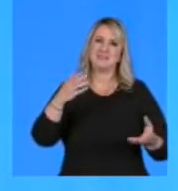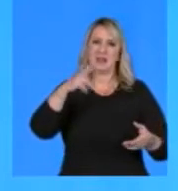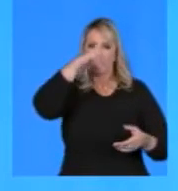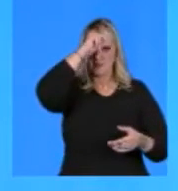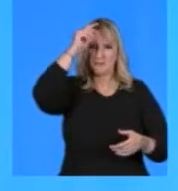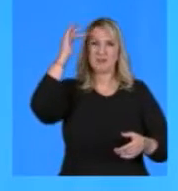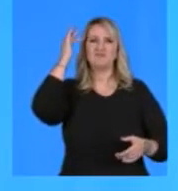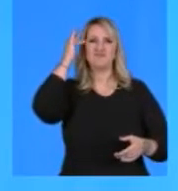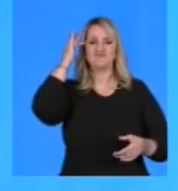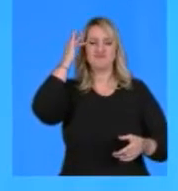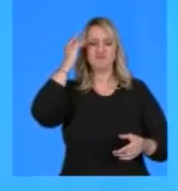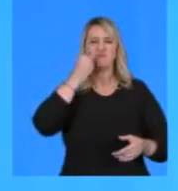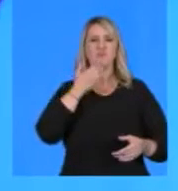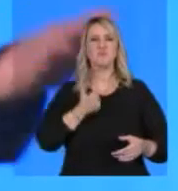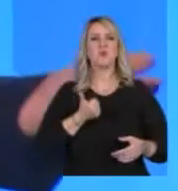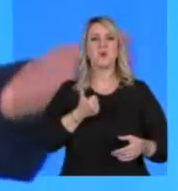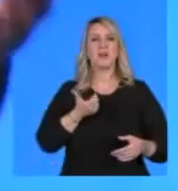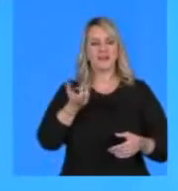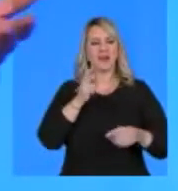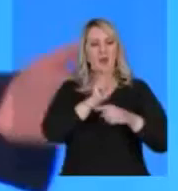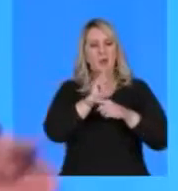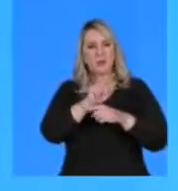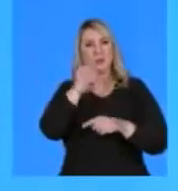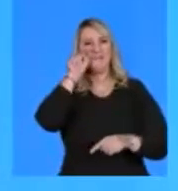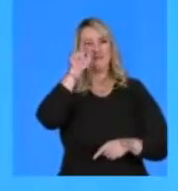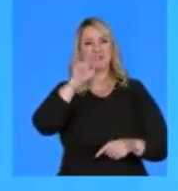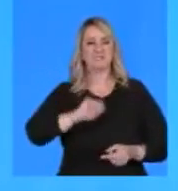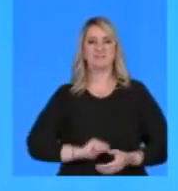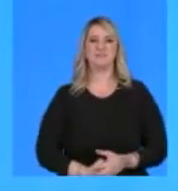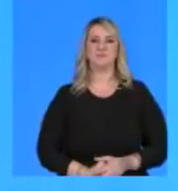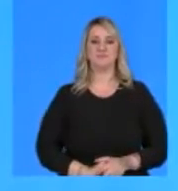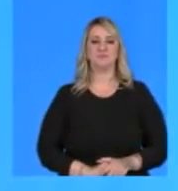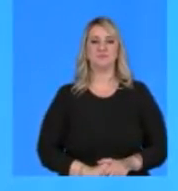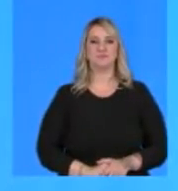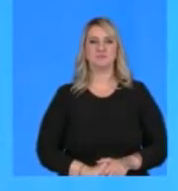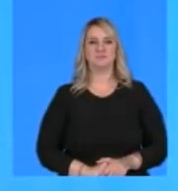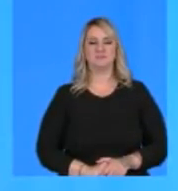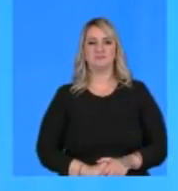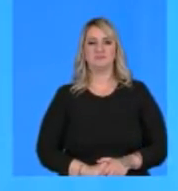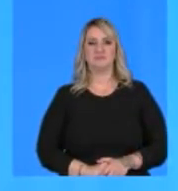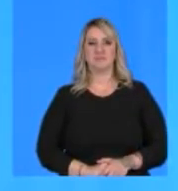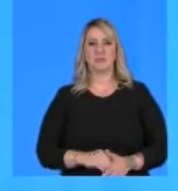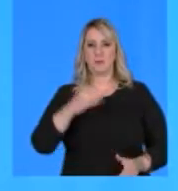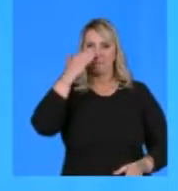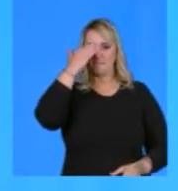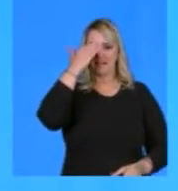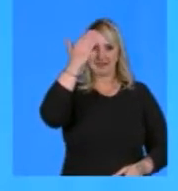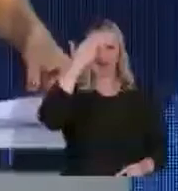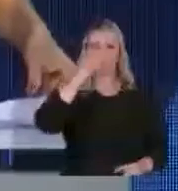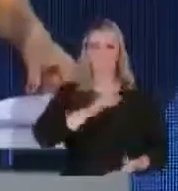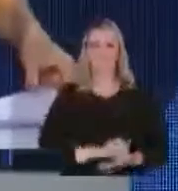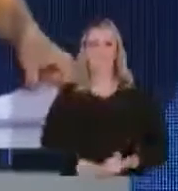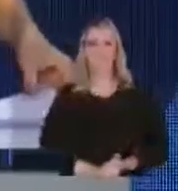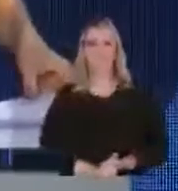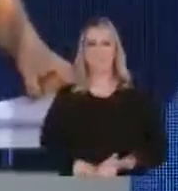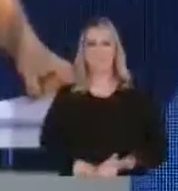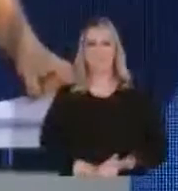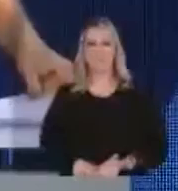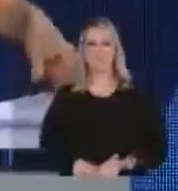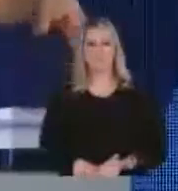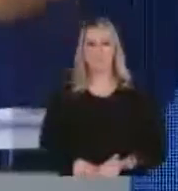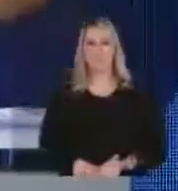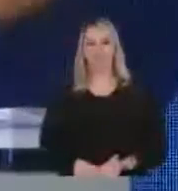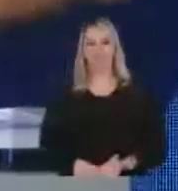maduro ponderado e que quer cuidar de você foi então obrigada muito obrigada